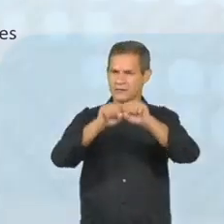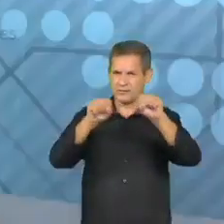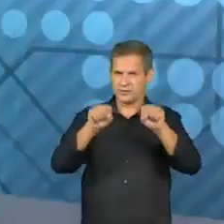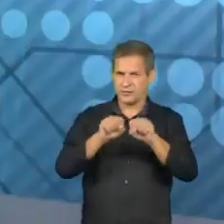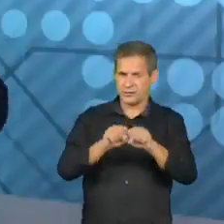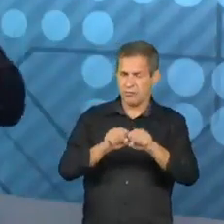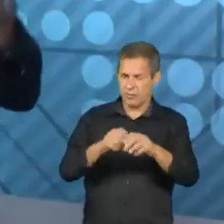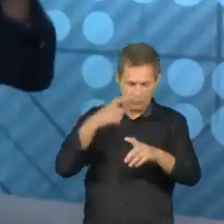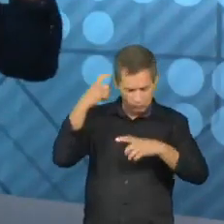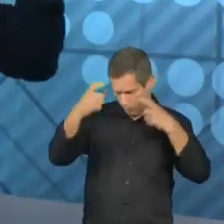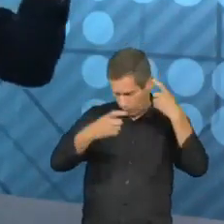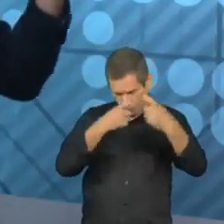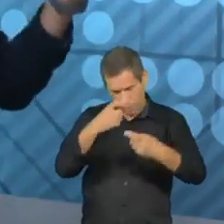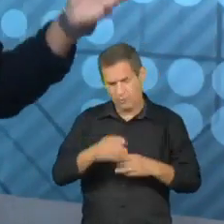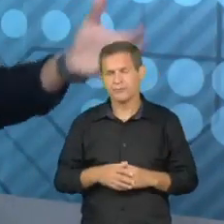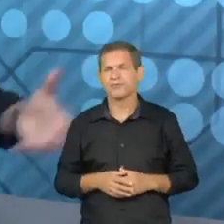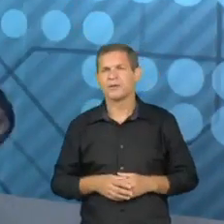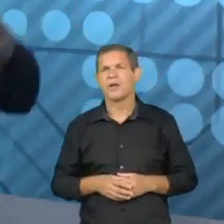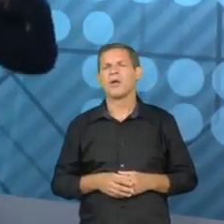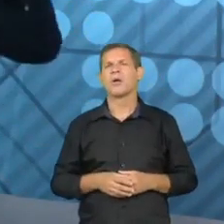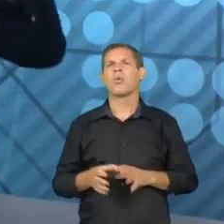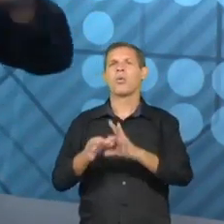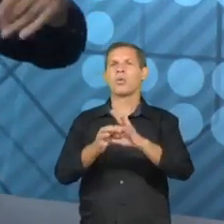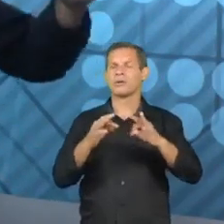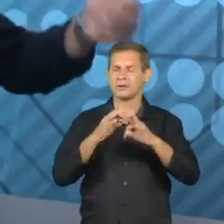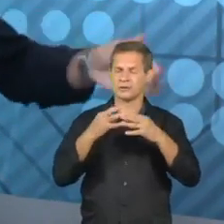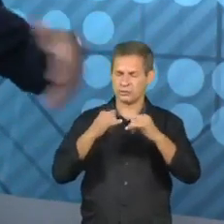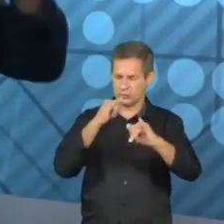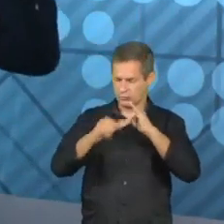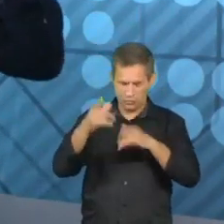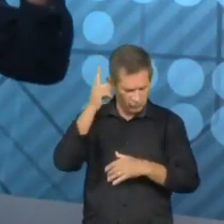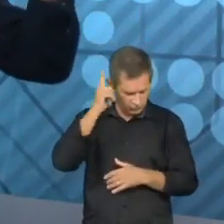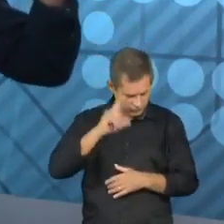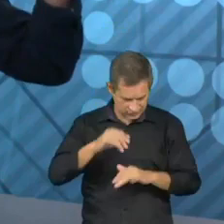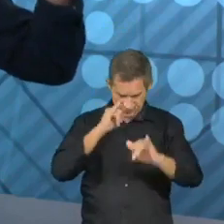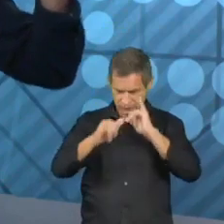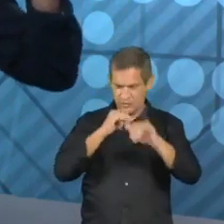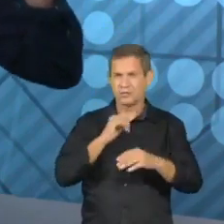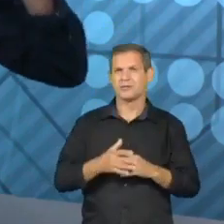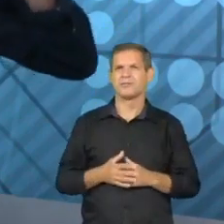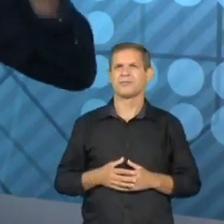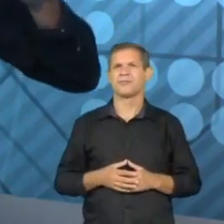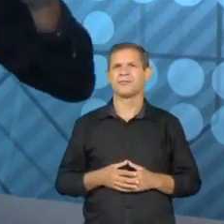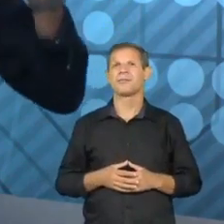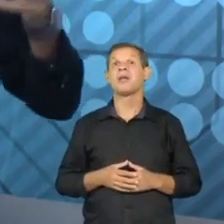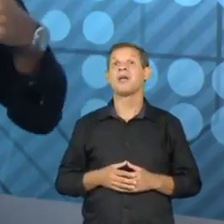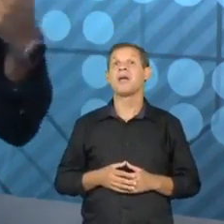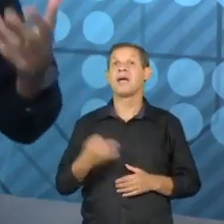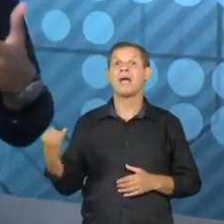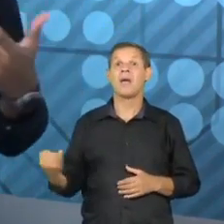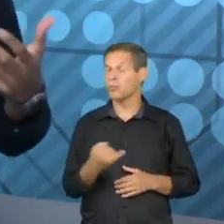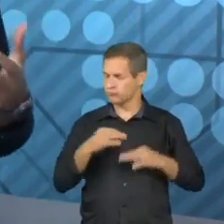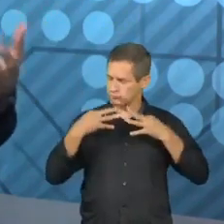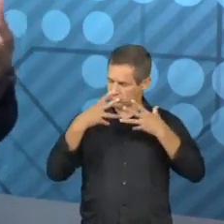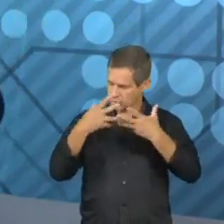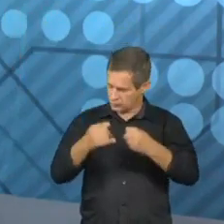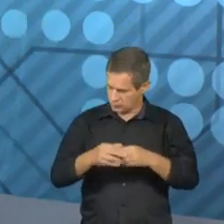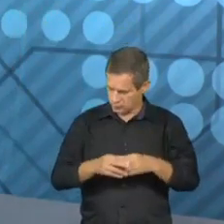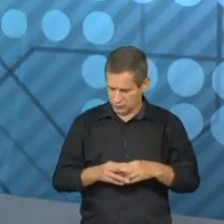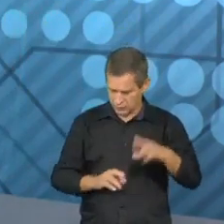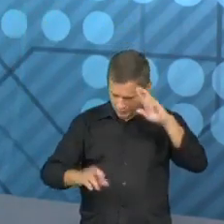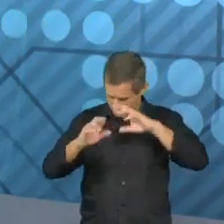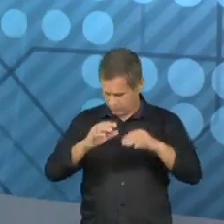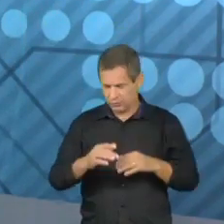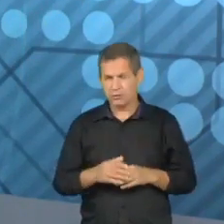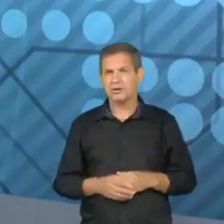exatamente se preocupar em concatenar todas essas informações, coletar essas informações, e aí é importante que todo o sistema de saúde ele